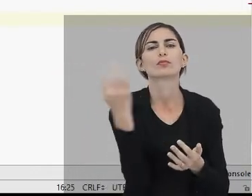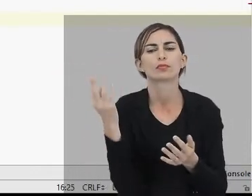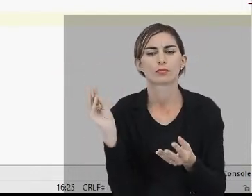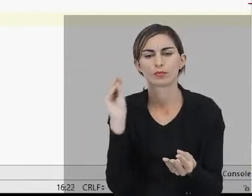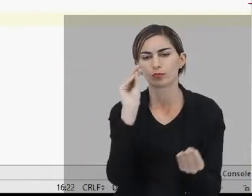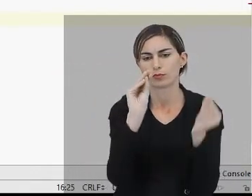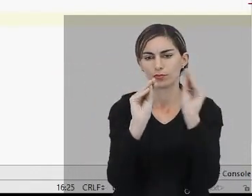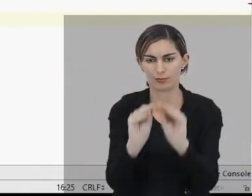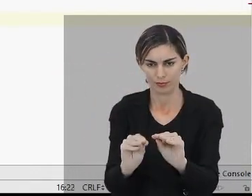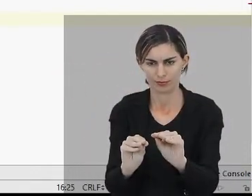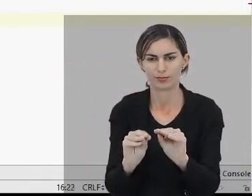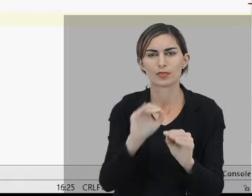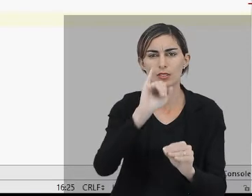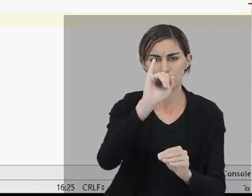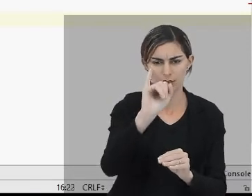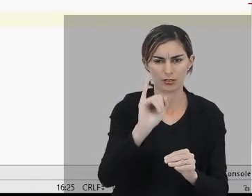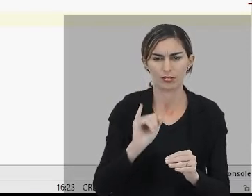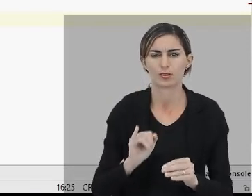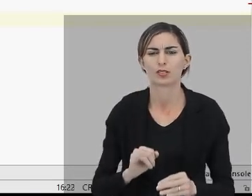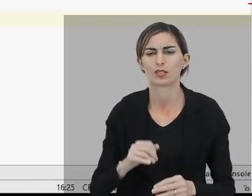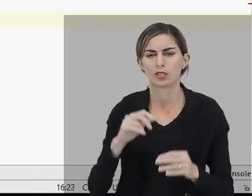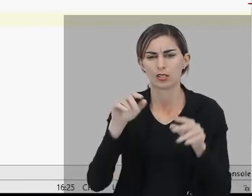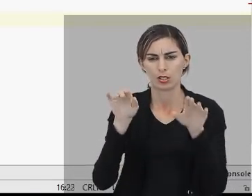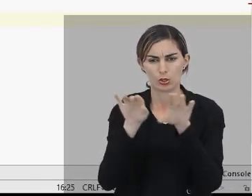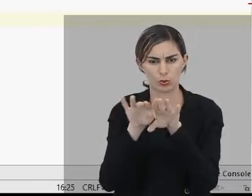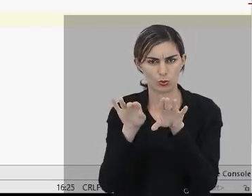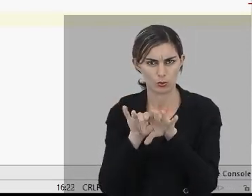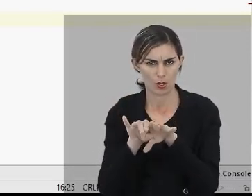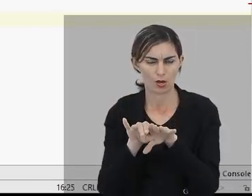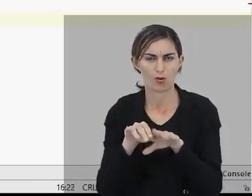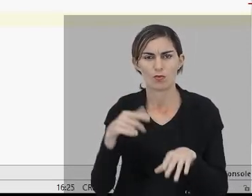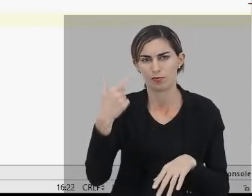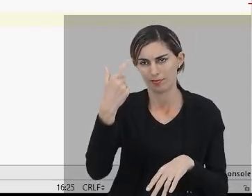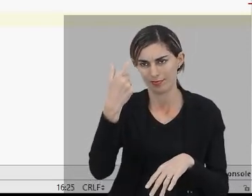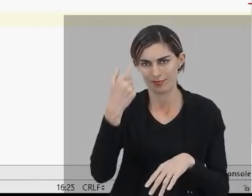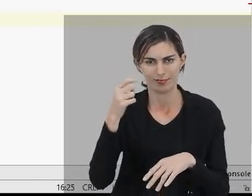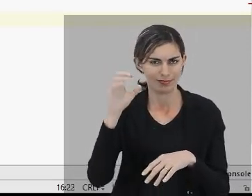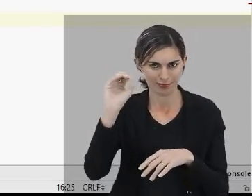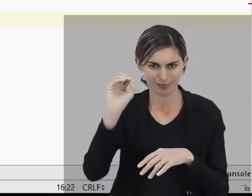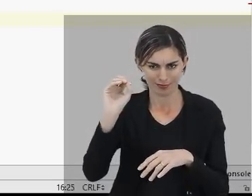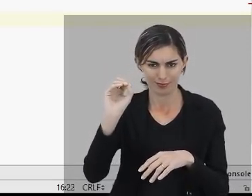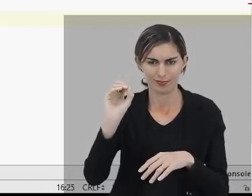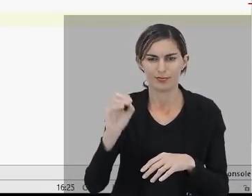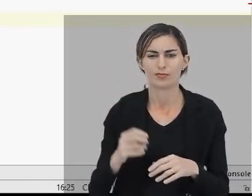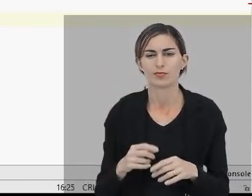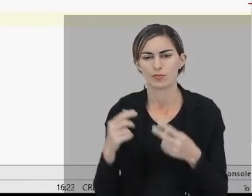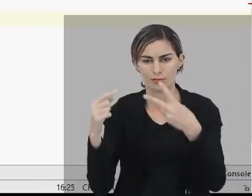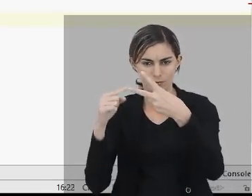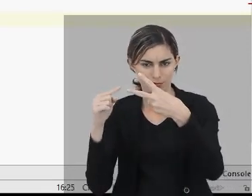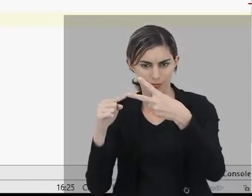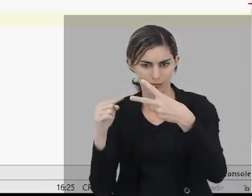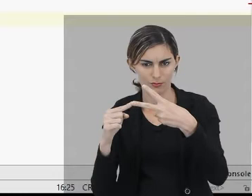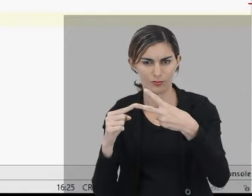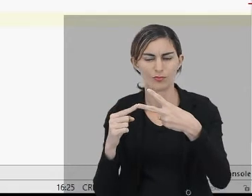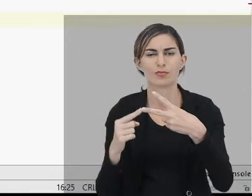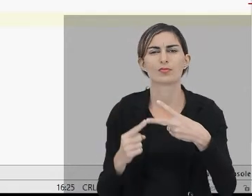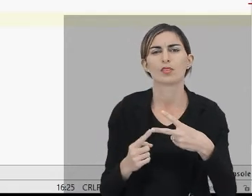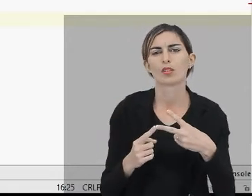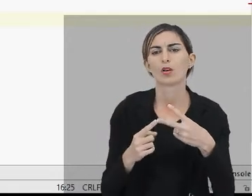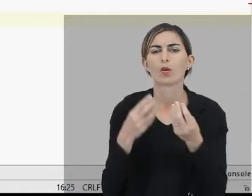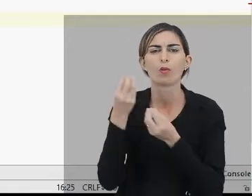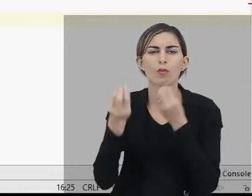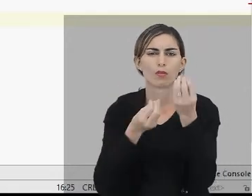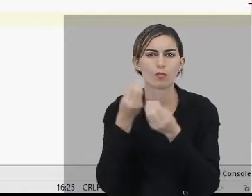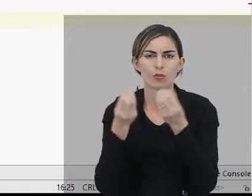estou colocando int i igual a 0. A segunda parte, uma vez inicializada, a segunda parte é a